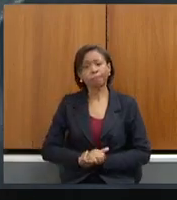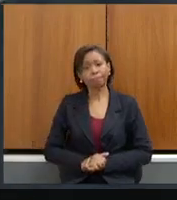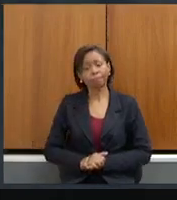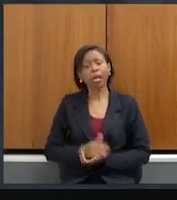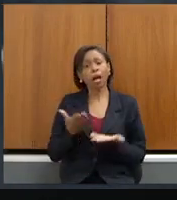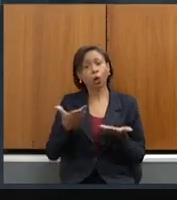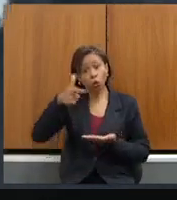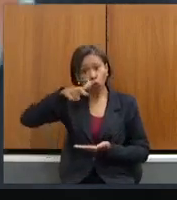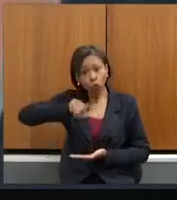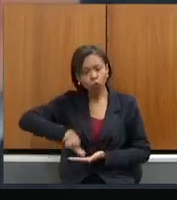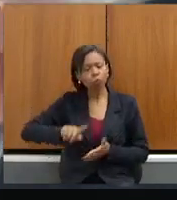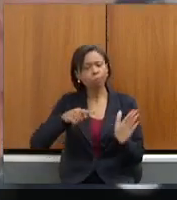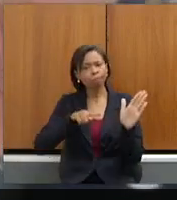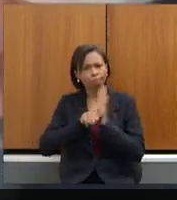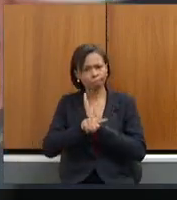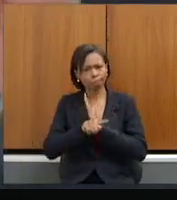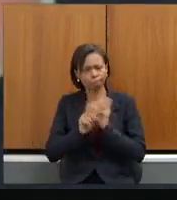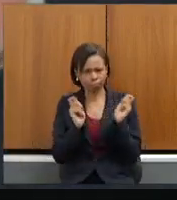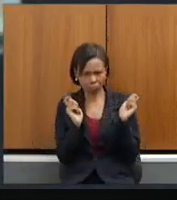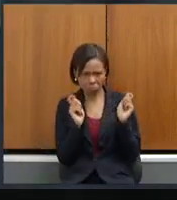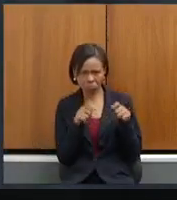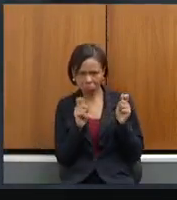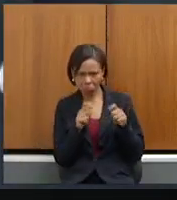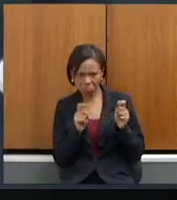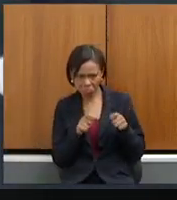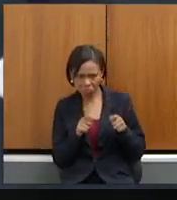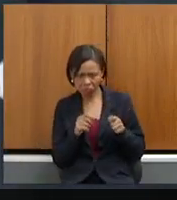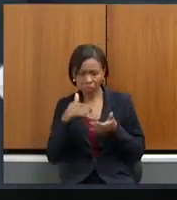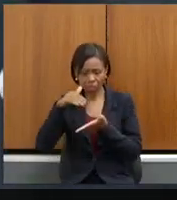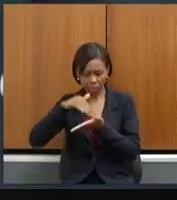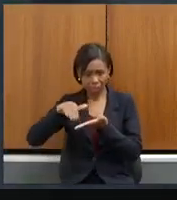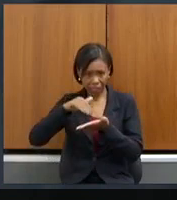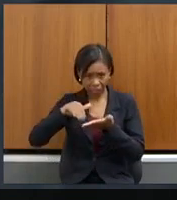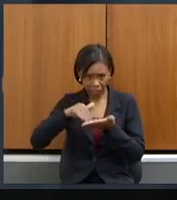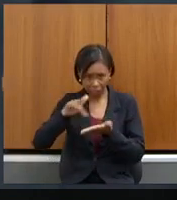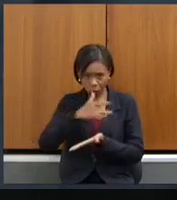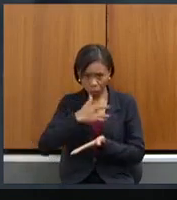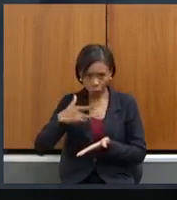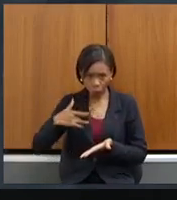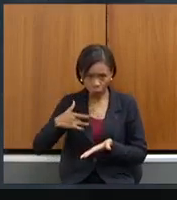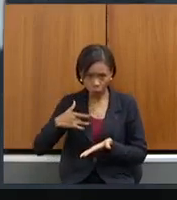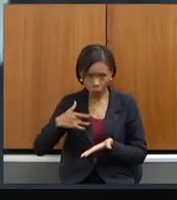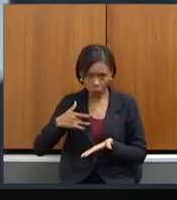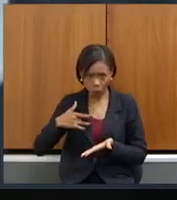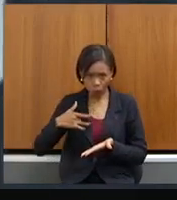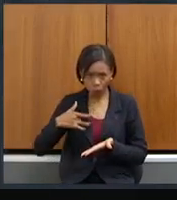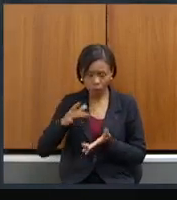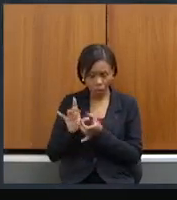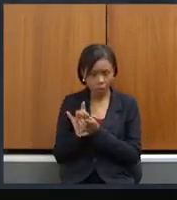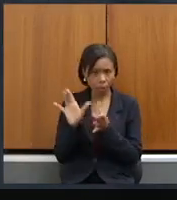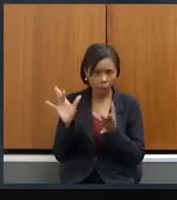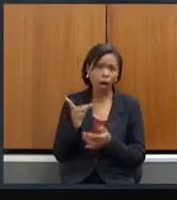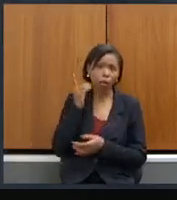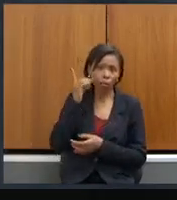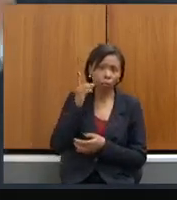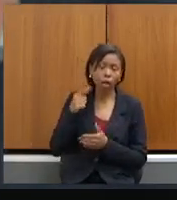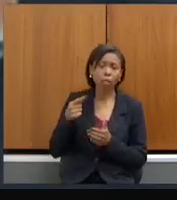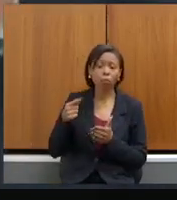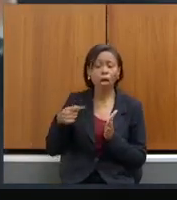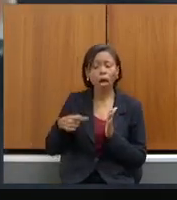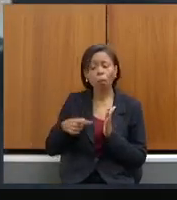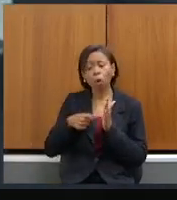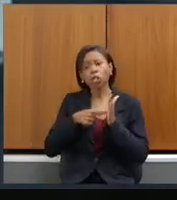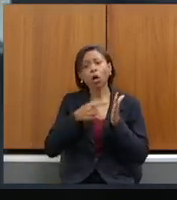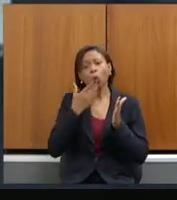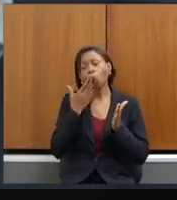319d novo existe a possibilidade da secretaria permitir ao Deputado a indicação de emendas